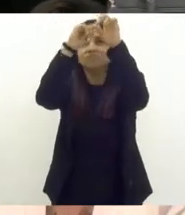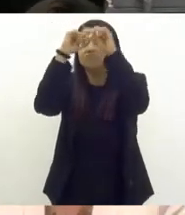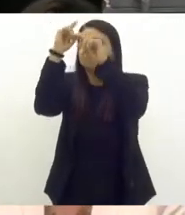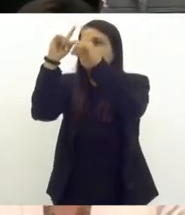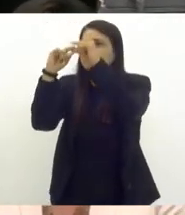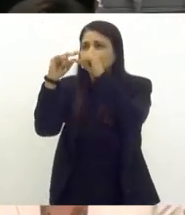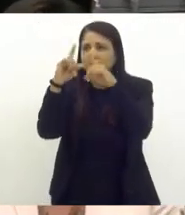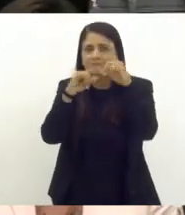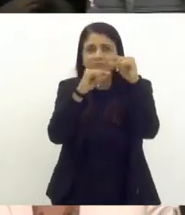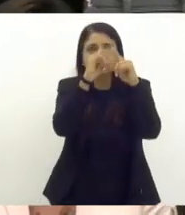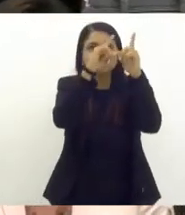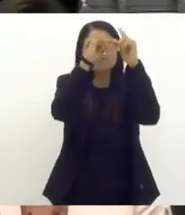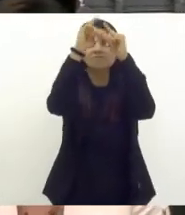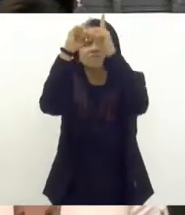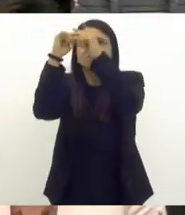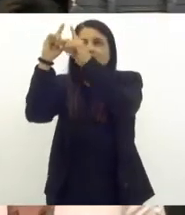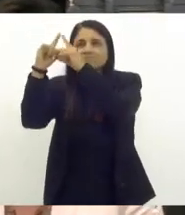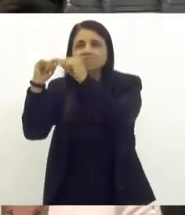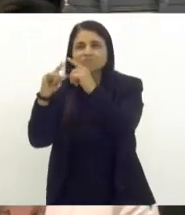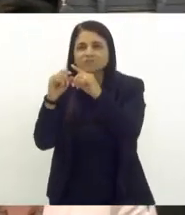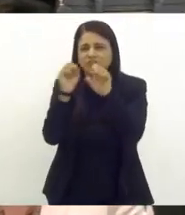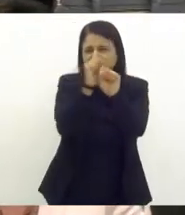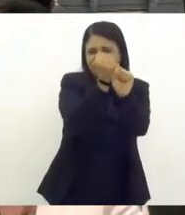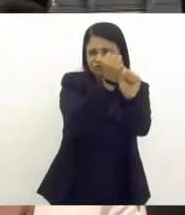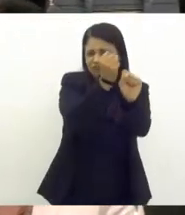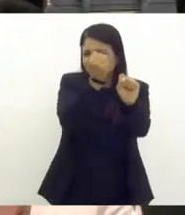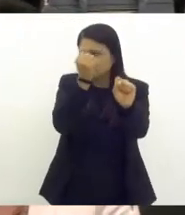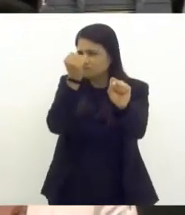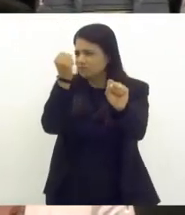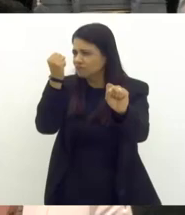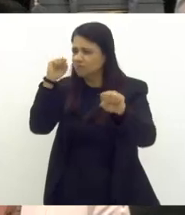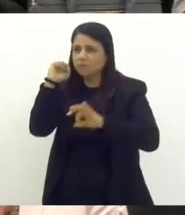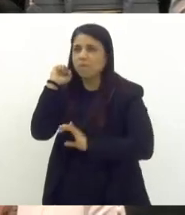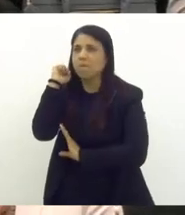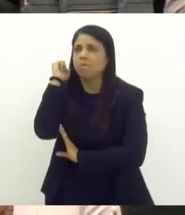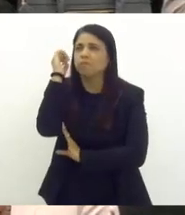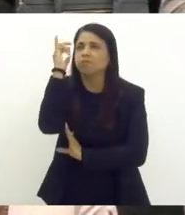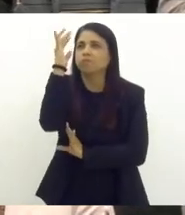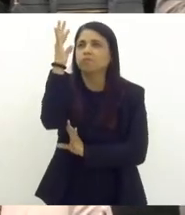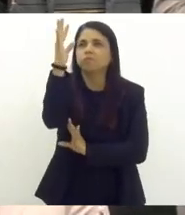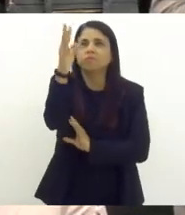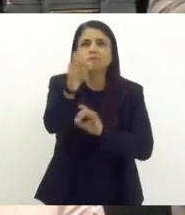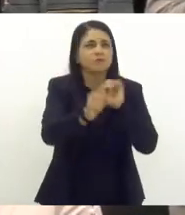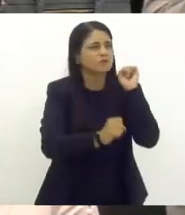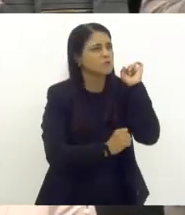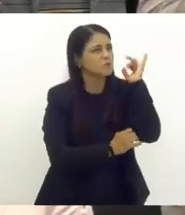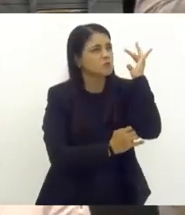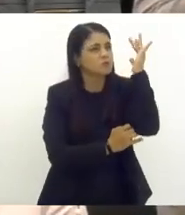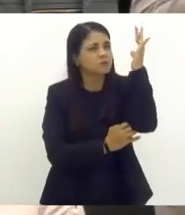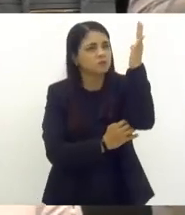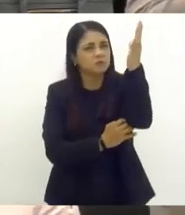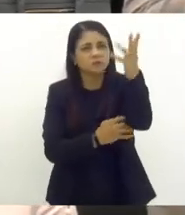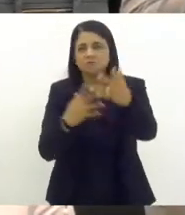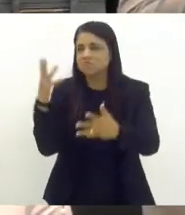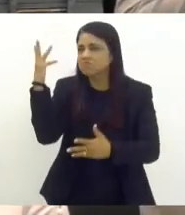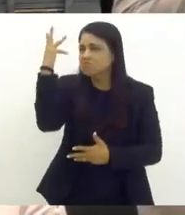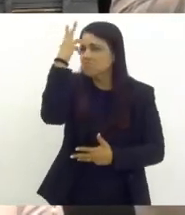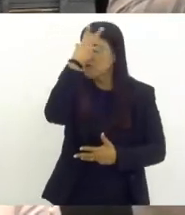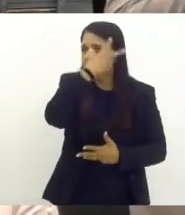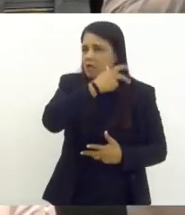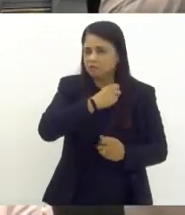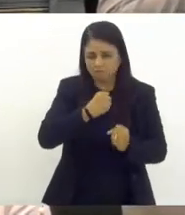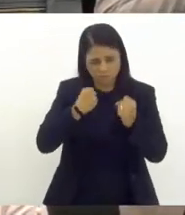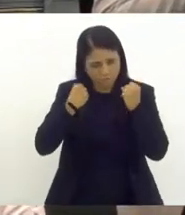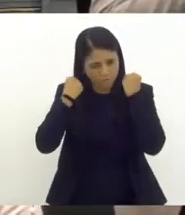Cruzeiro resplandece Gigante pela própria natureza resela é forte